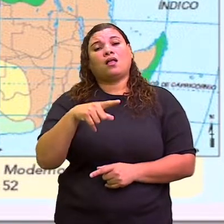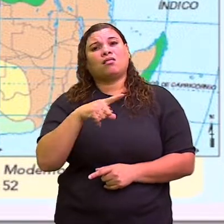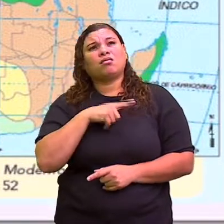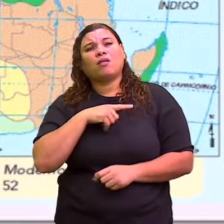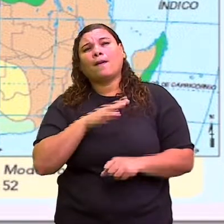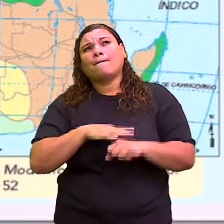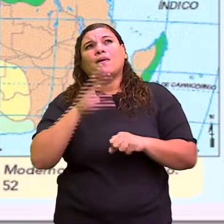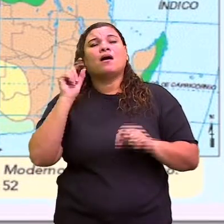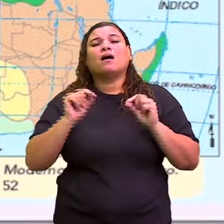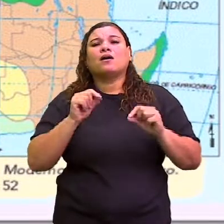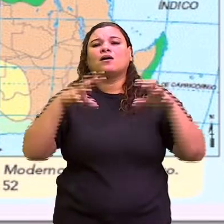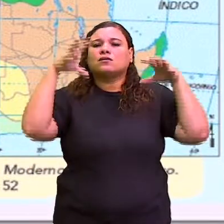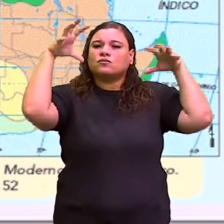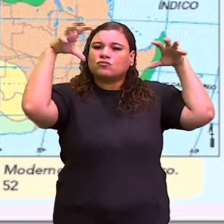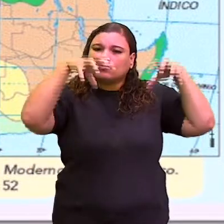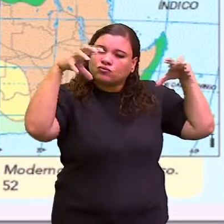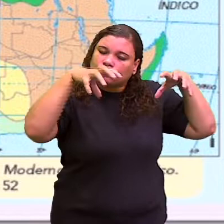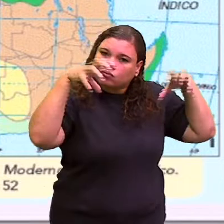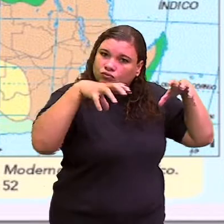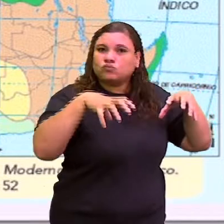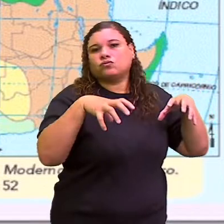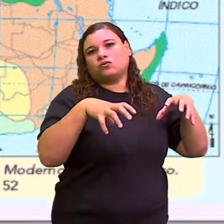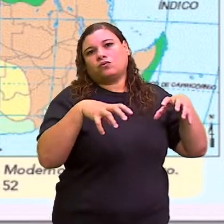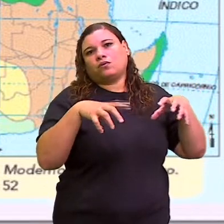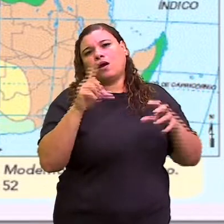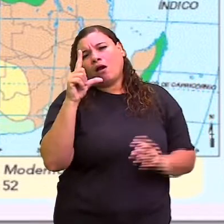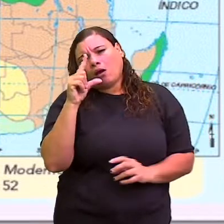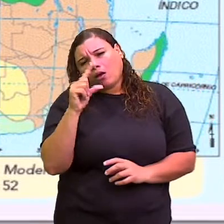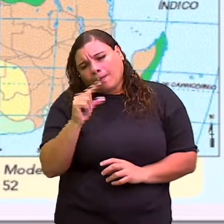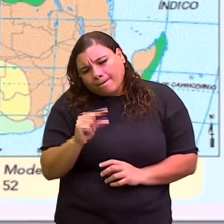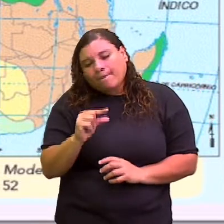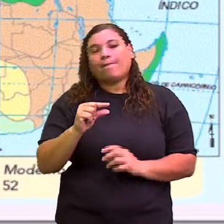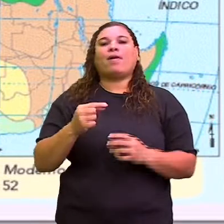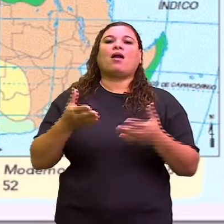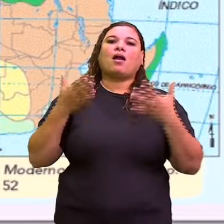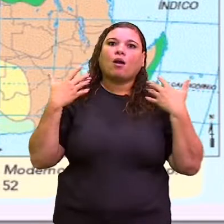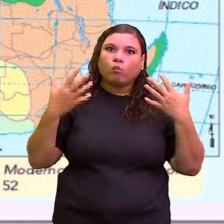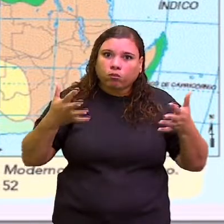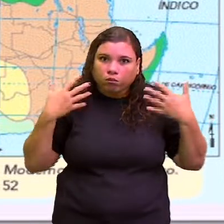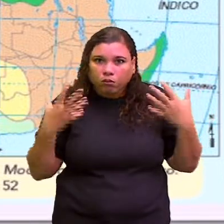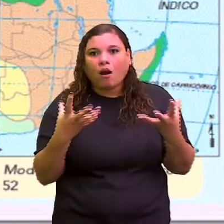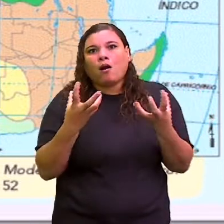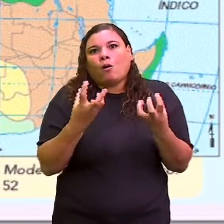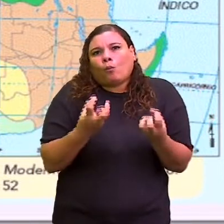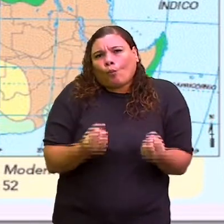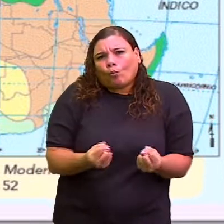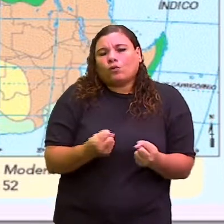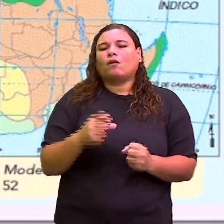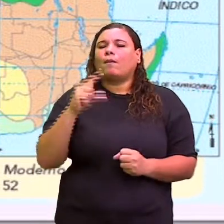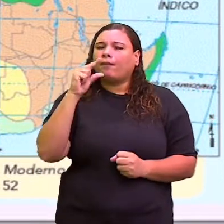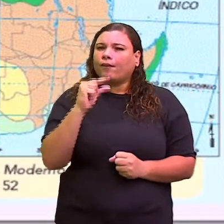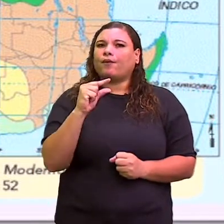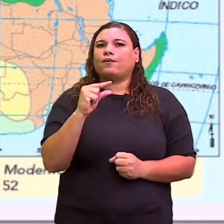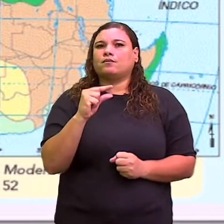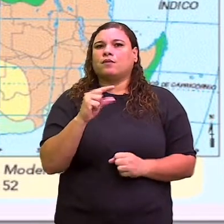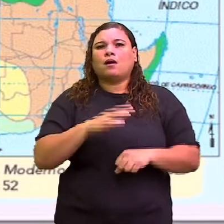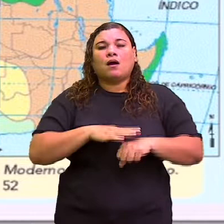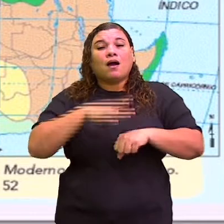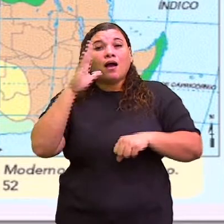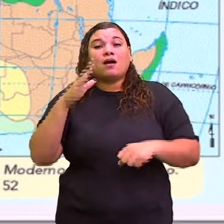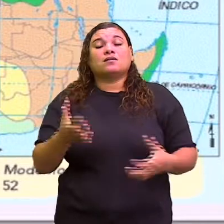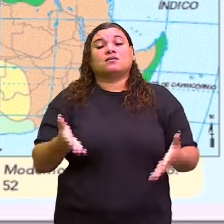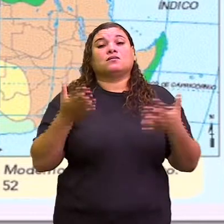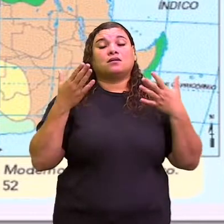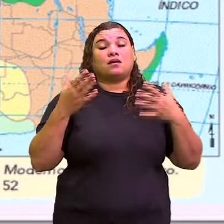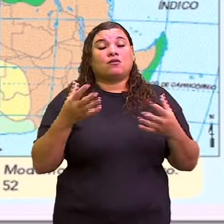é importante que a gente saiba observar o mapa e